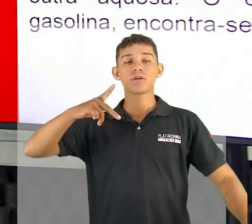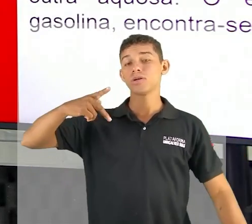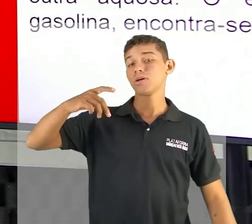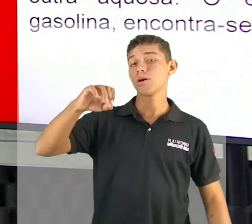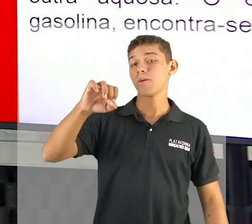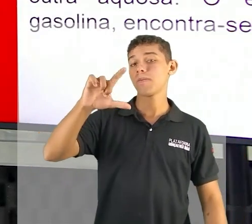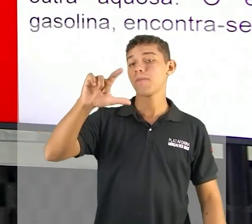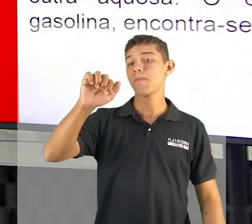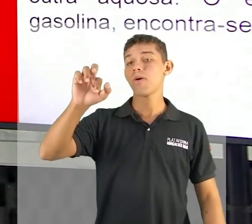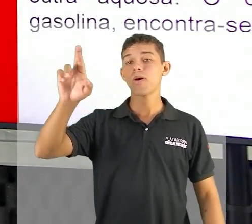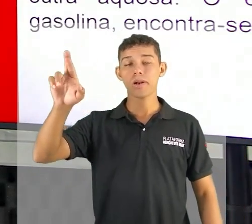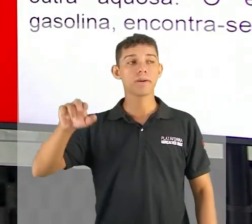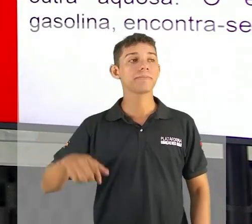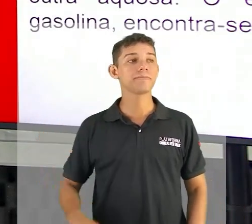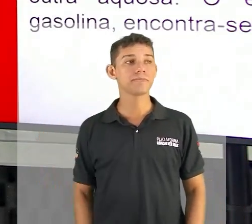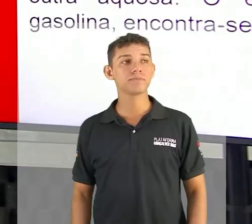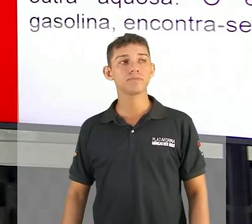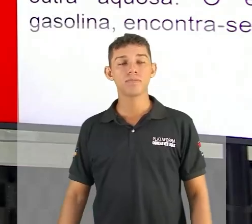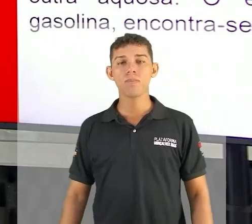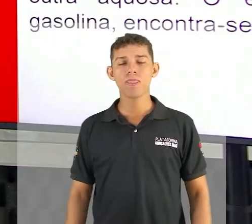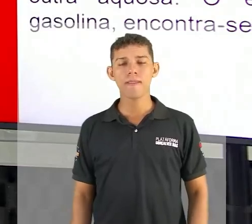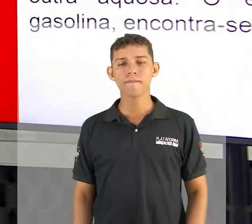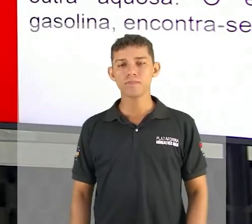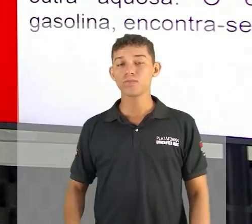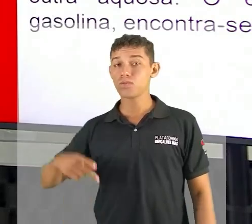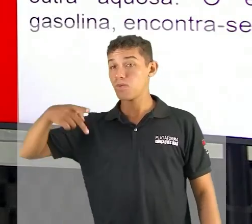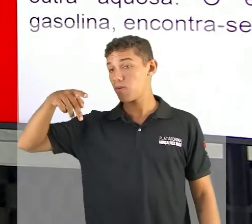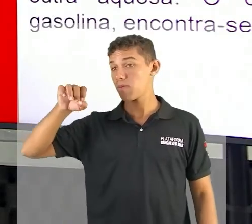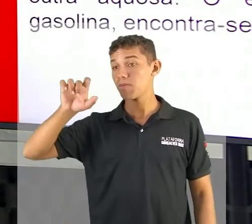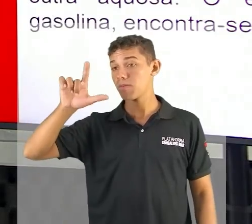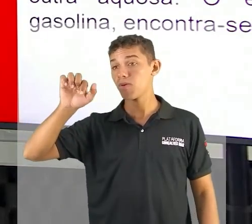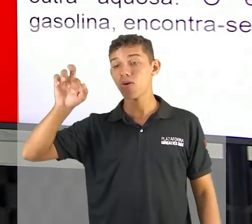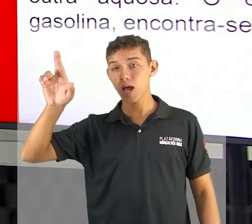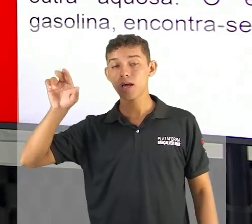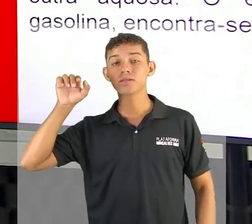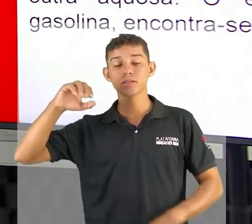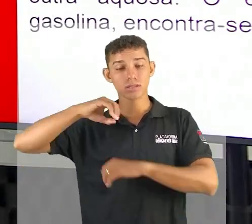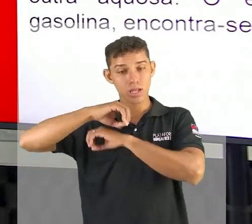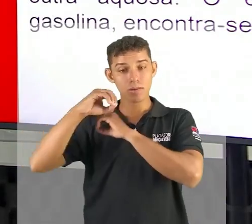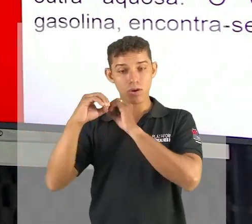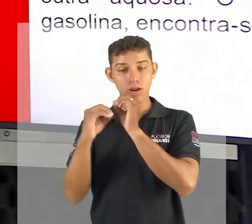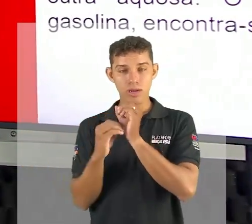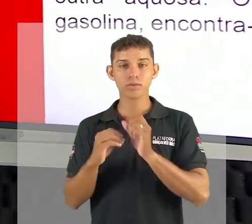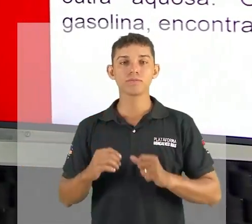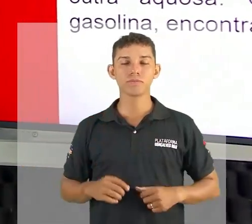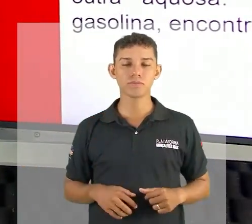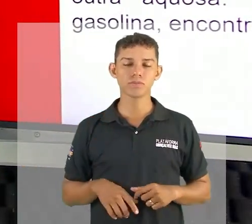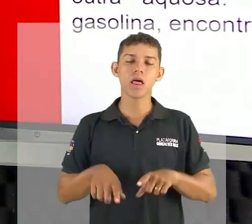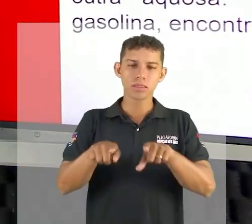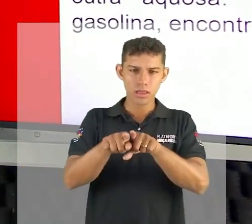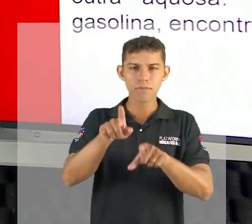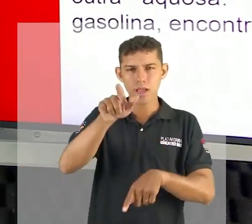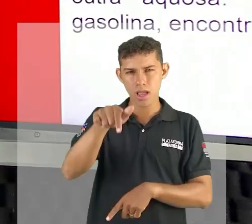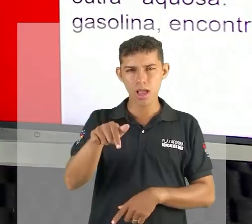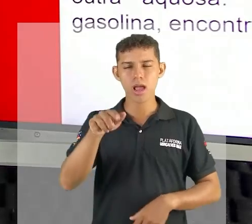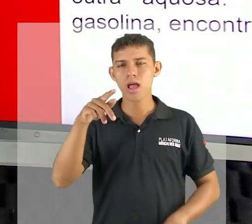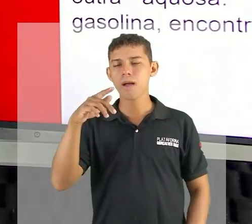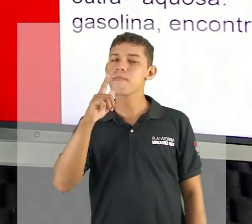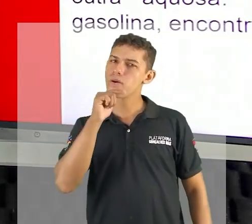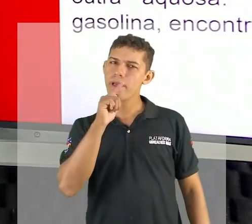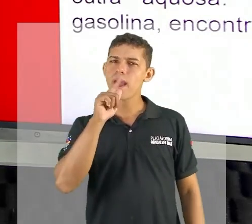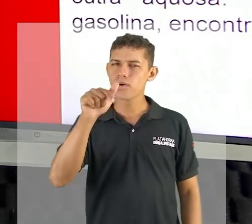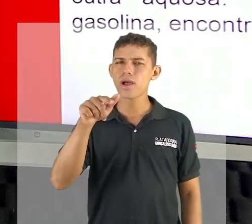certo? Então, a parte polar da molécula ama a água, que também é polar, porque a água é polar,